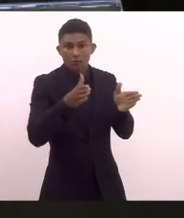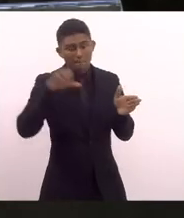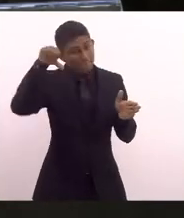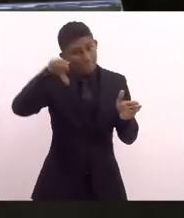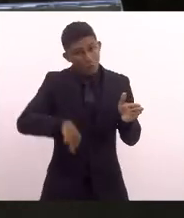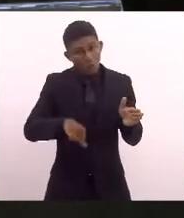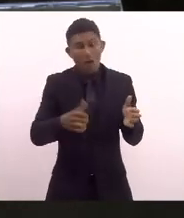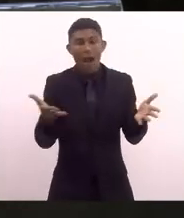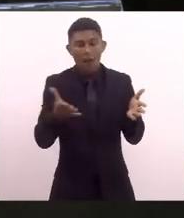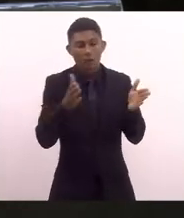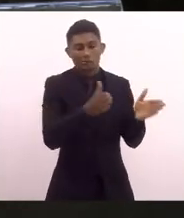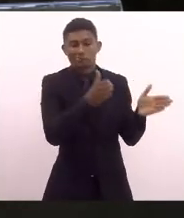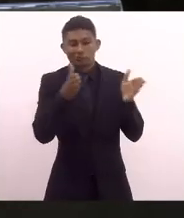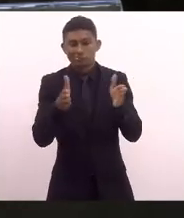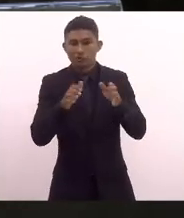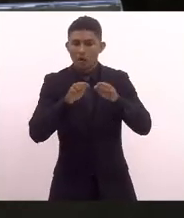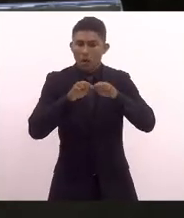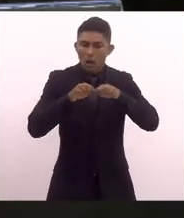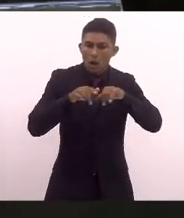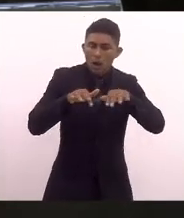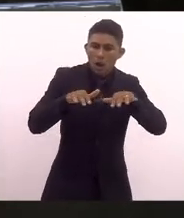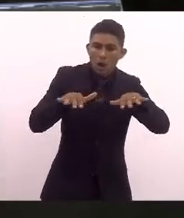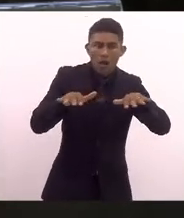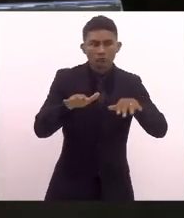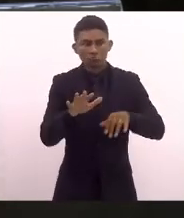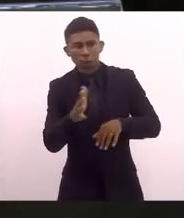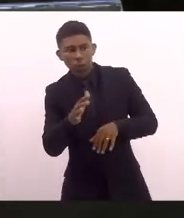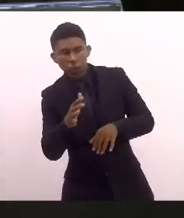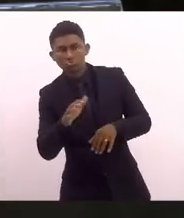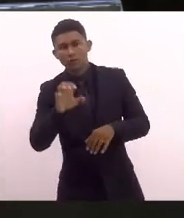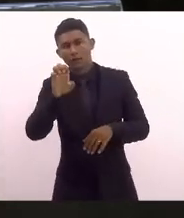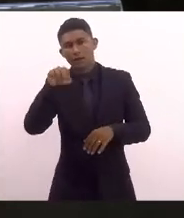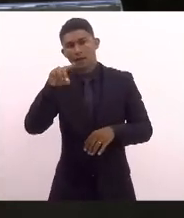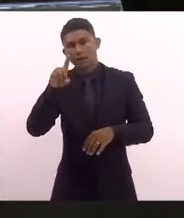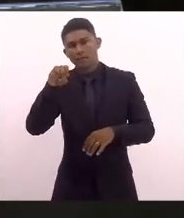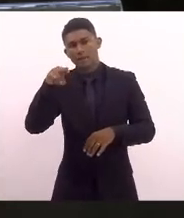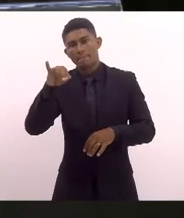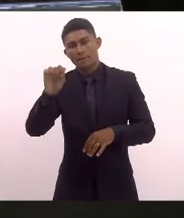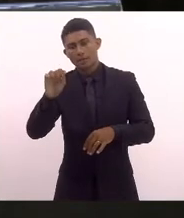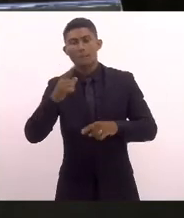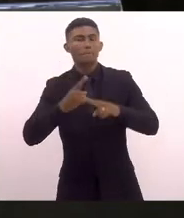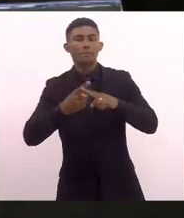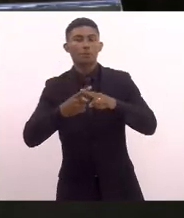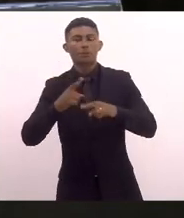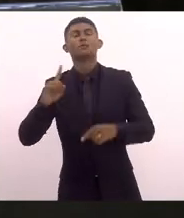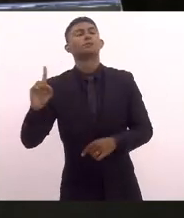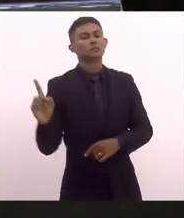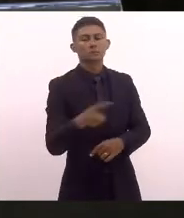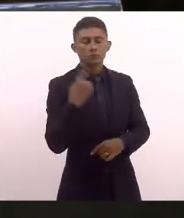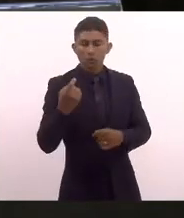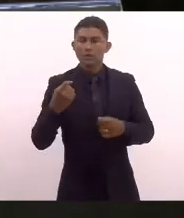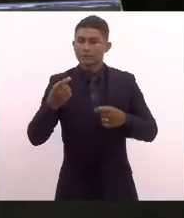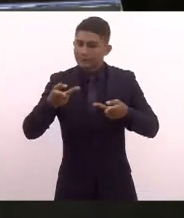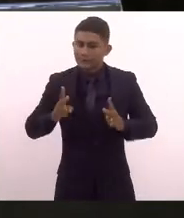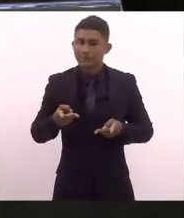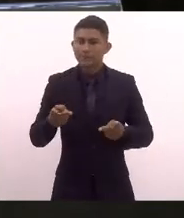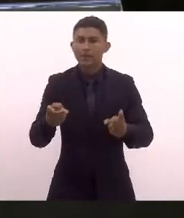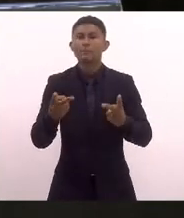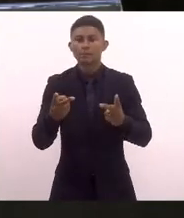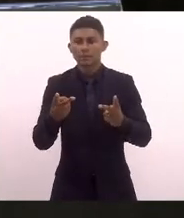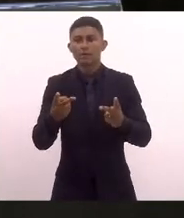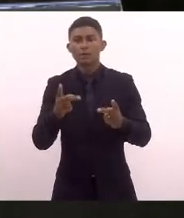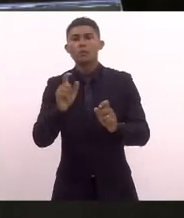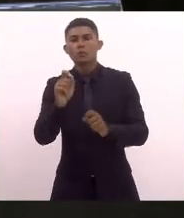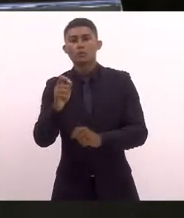estamos entrando na endemia, porque nós fazemos, e para sempre, a imunização